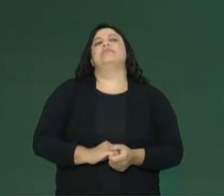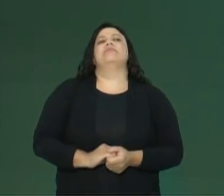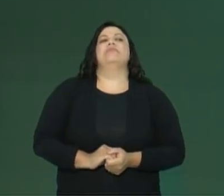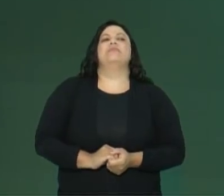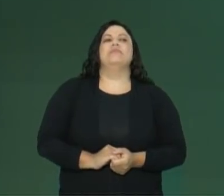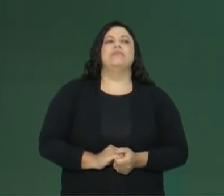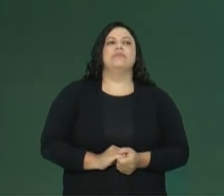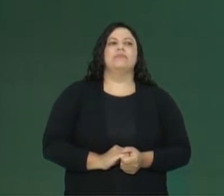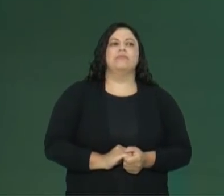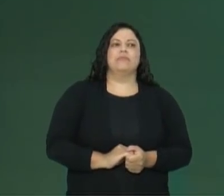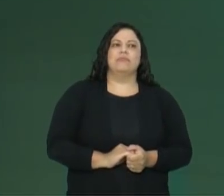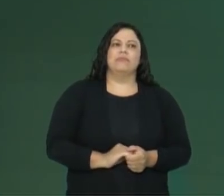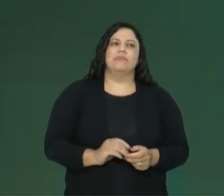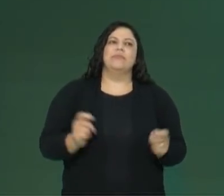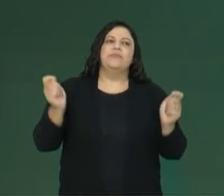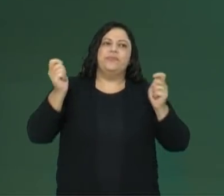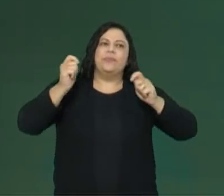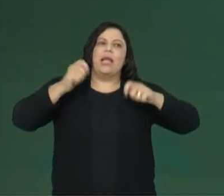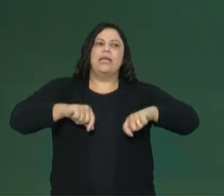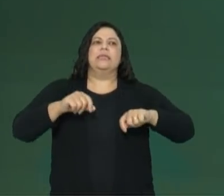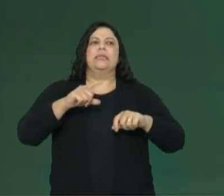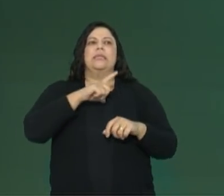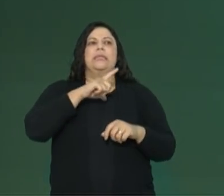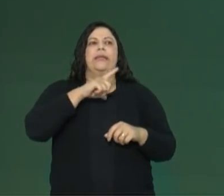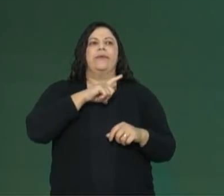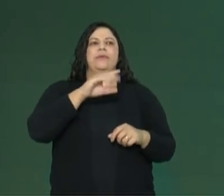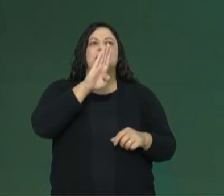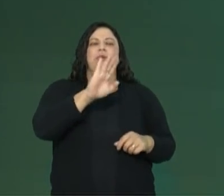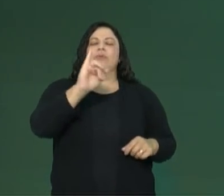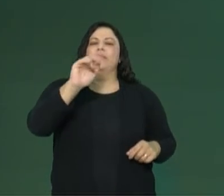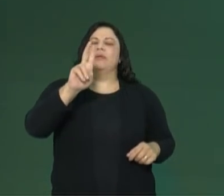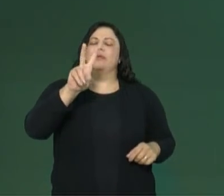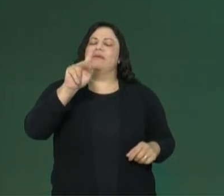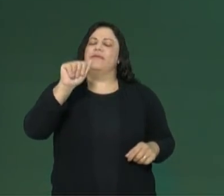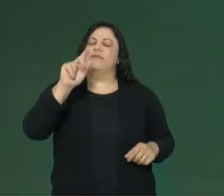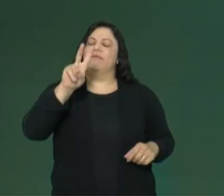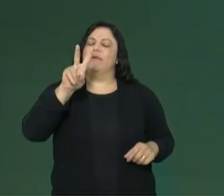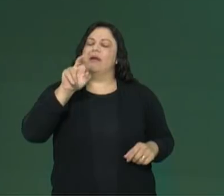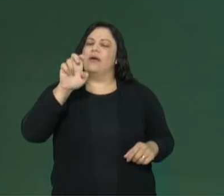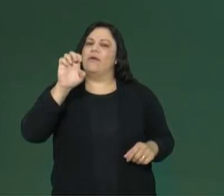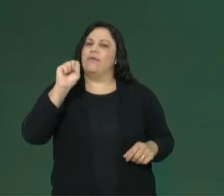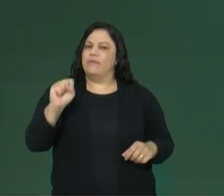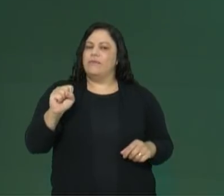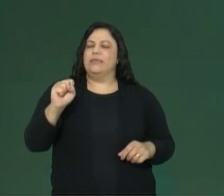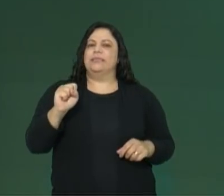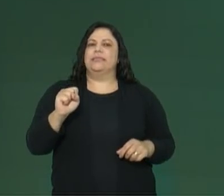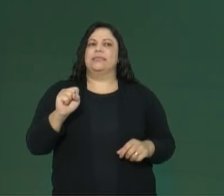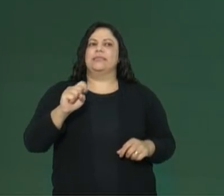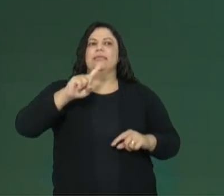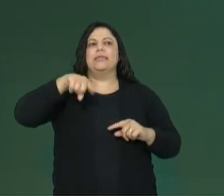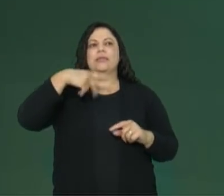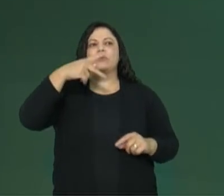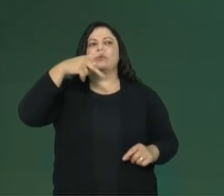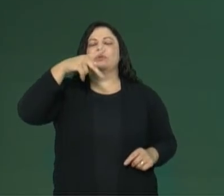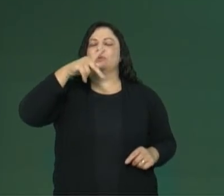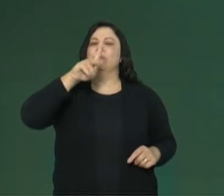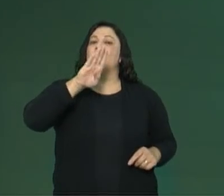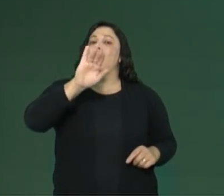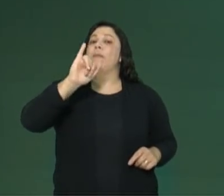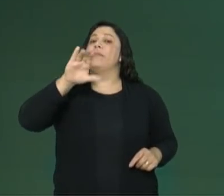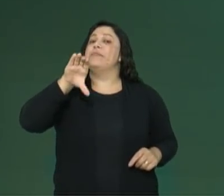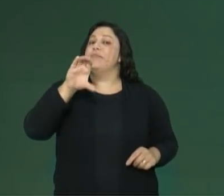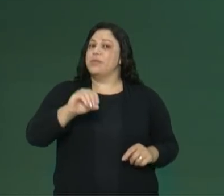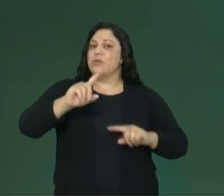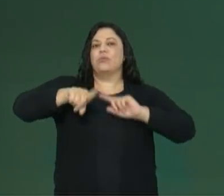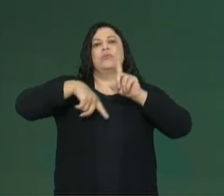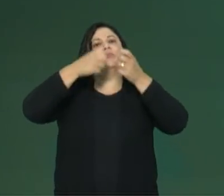exceção, bivalves, que são filtradores, e os polvos e lulas, que têm um bico. Vou falar deles em detalhes. O